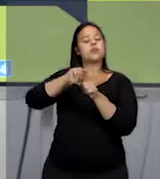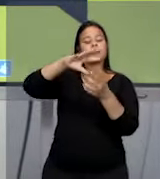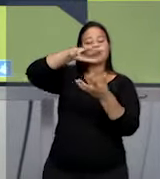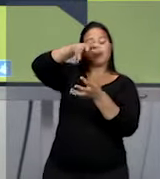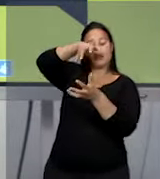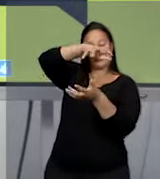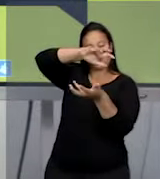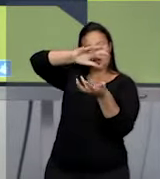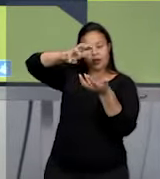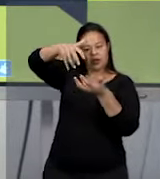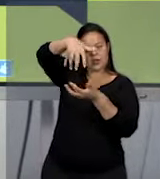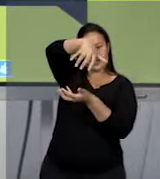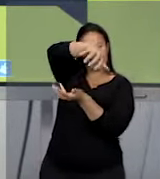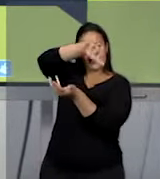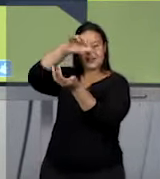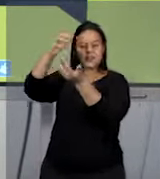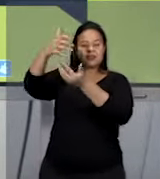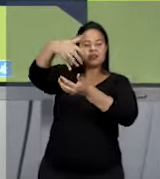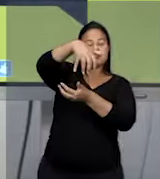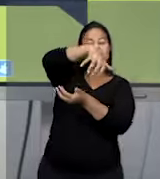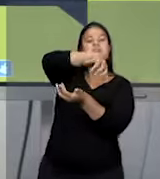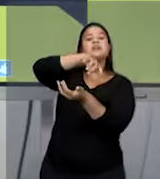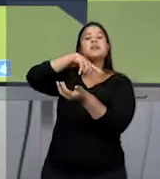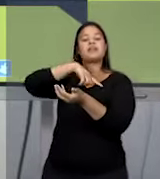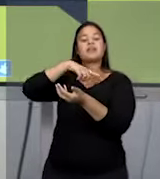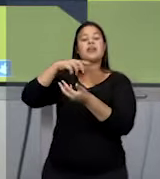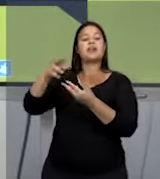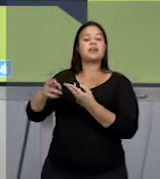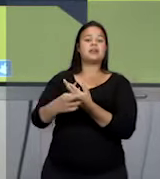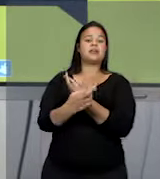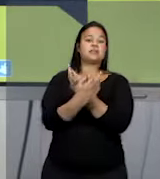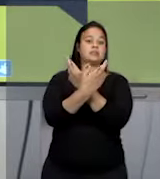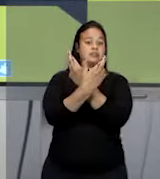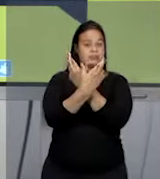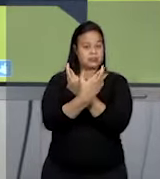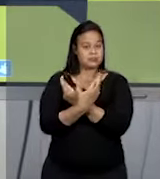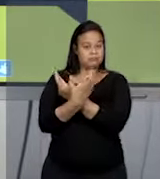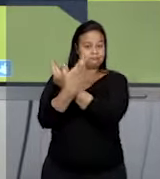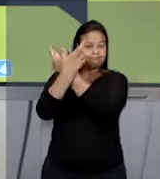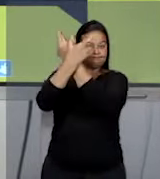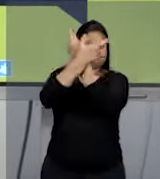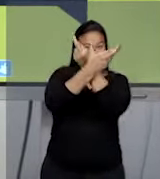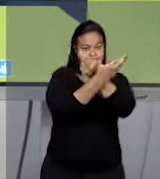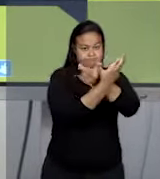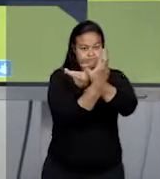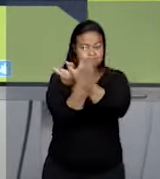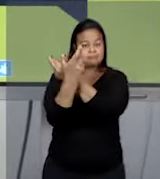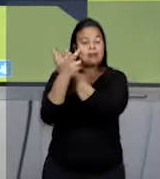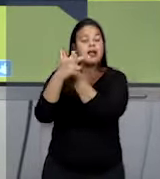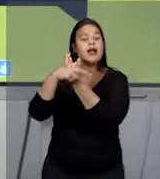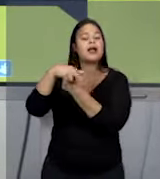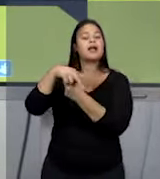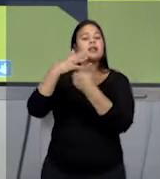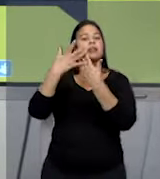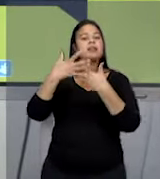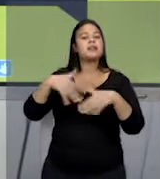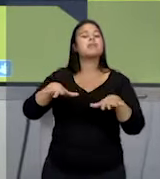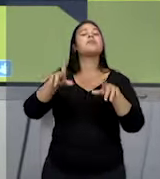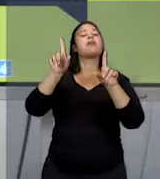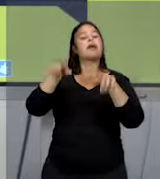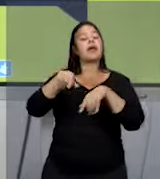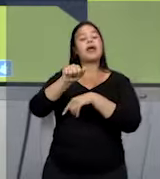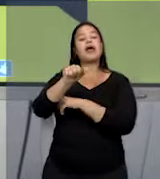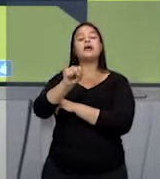e em volta de alguns planetas existem satélites naturais. Bom, satélites naturais são